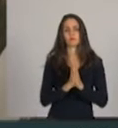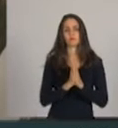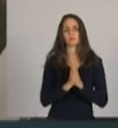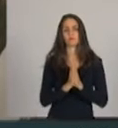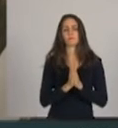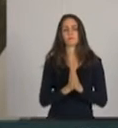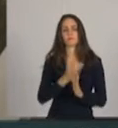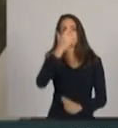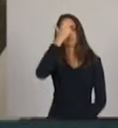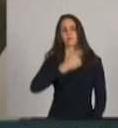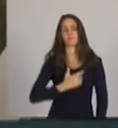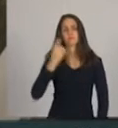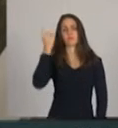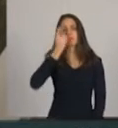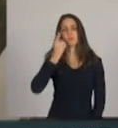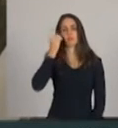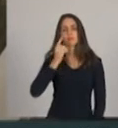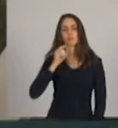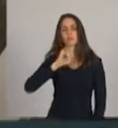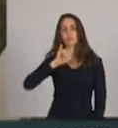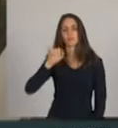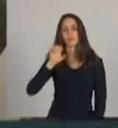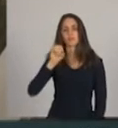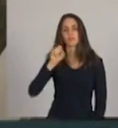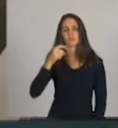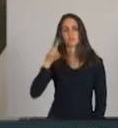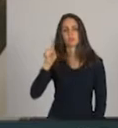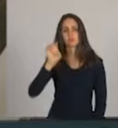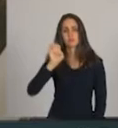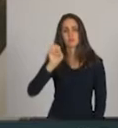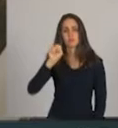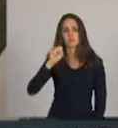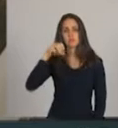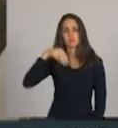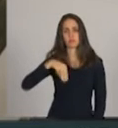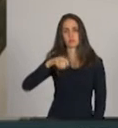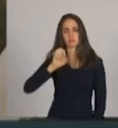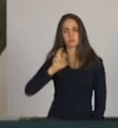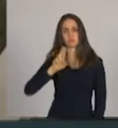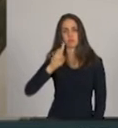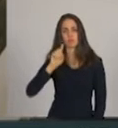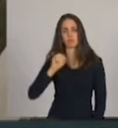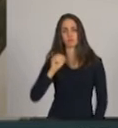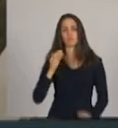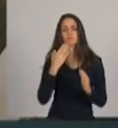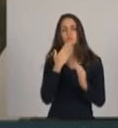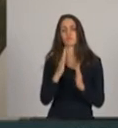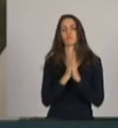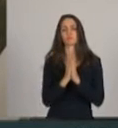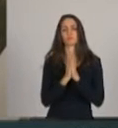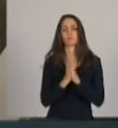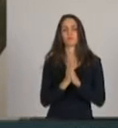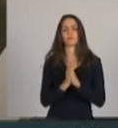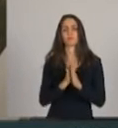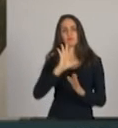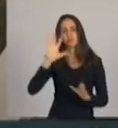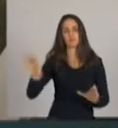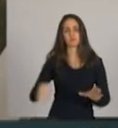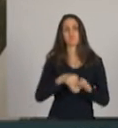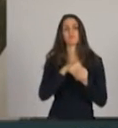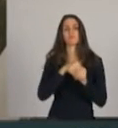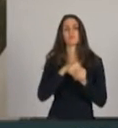desse deputado, deputado Zé Esmeraldo, para que incluamos também